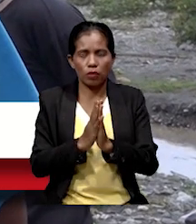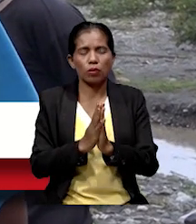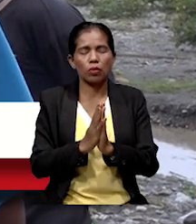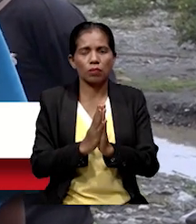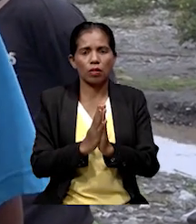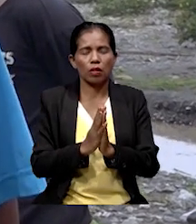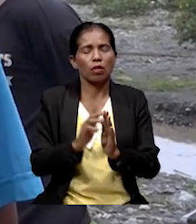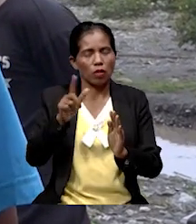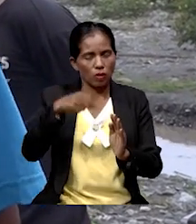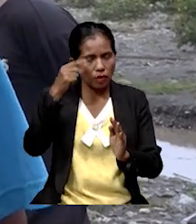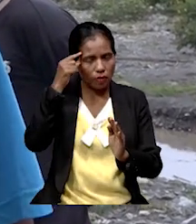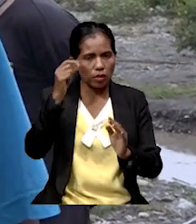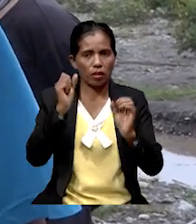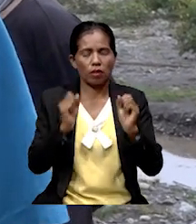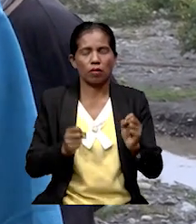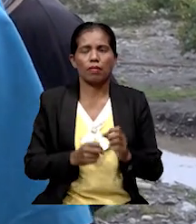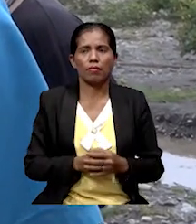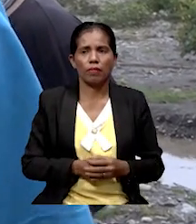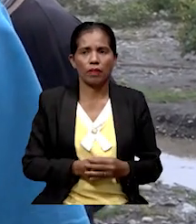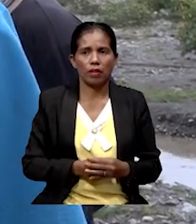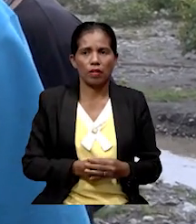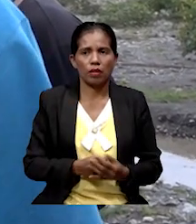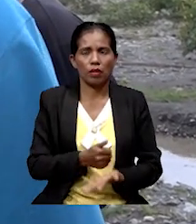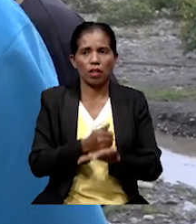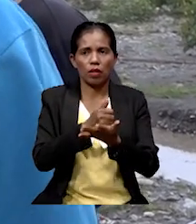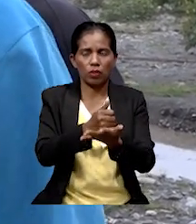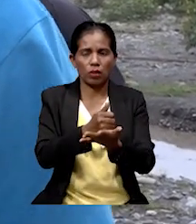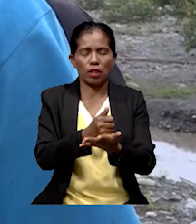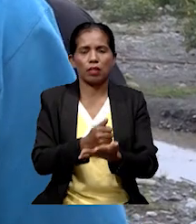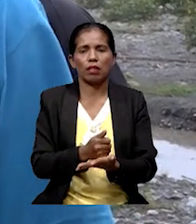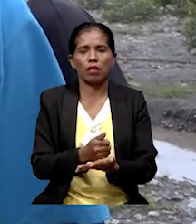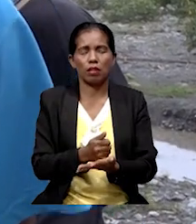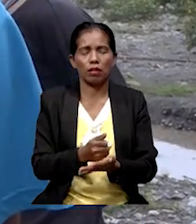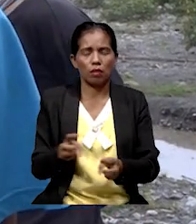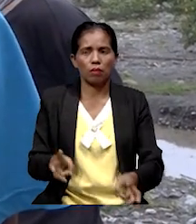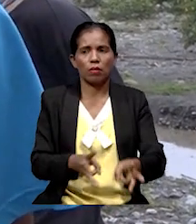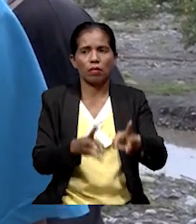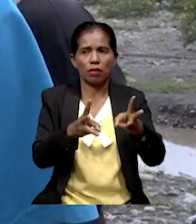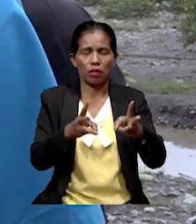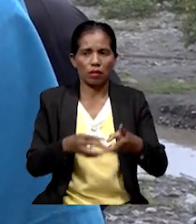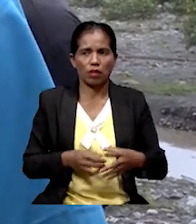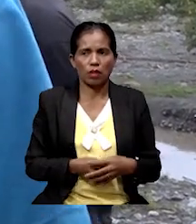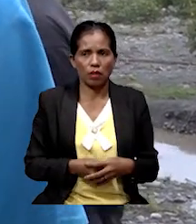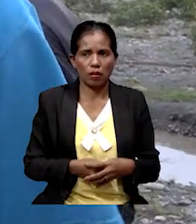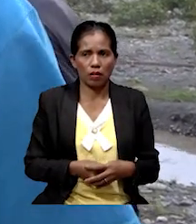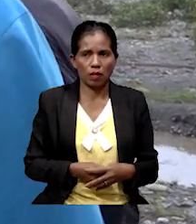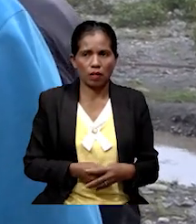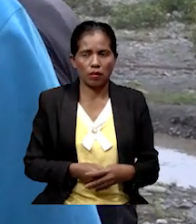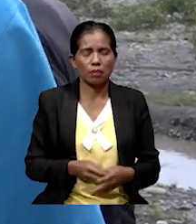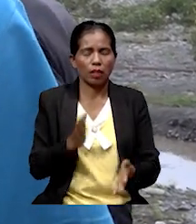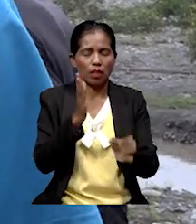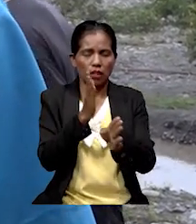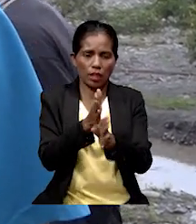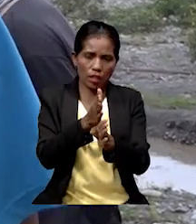mais mens bel atende mesin serum mai kul salba har lai be. Zumbo mamu guma o saida rumah bele hori bela